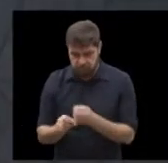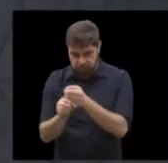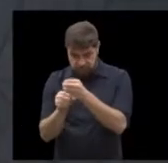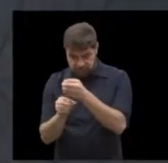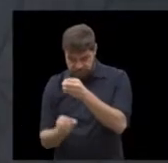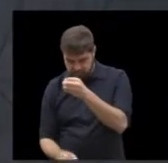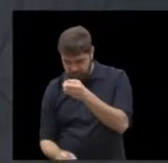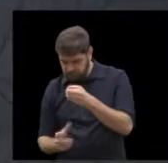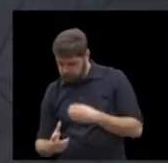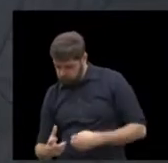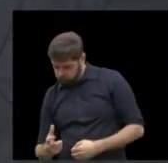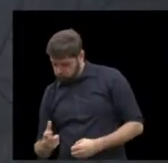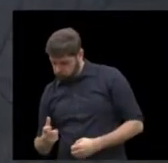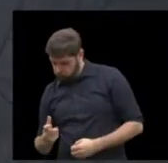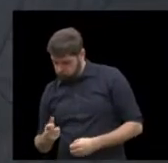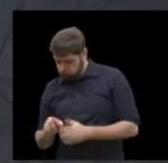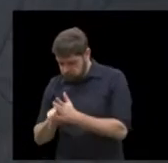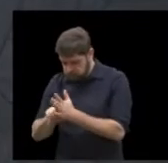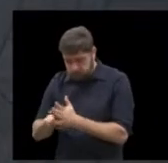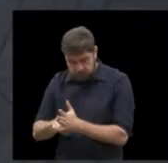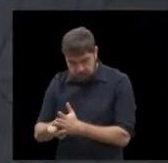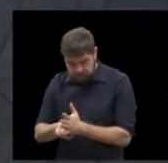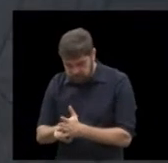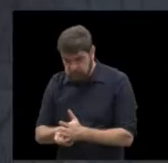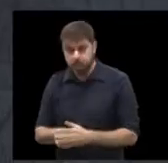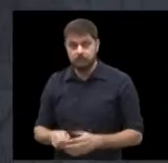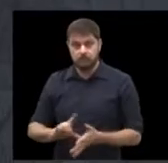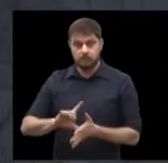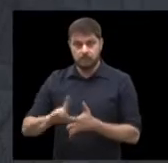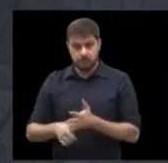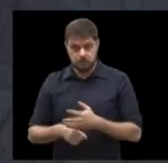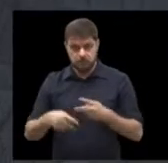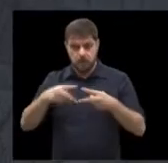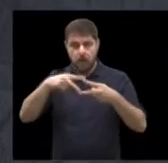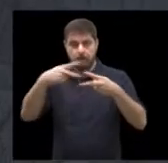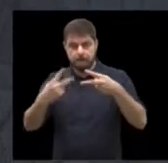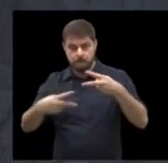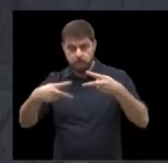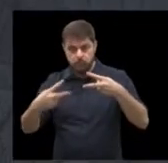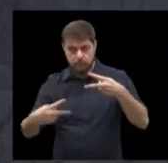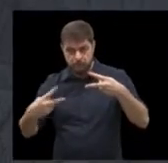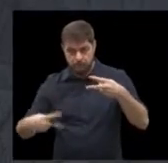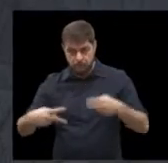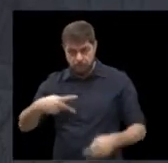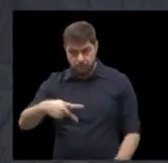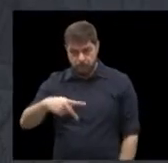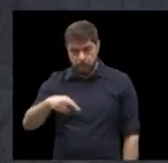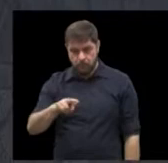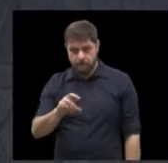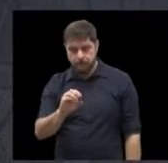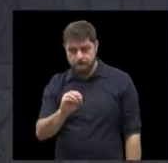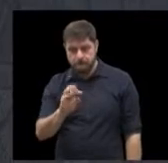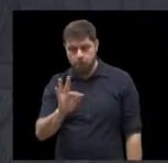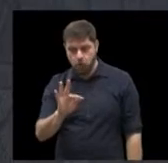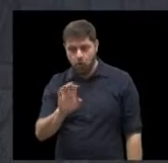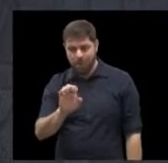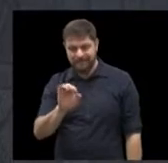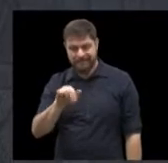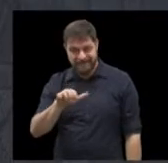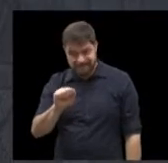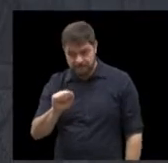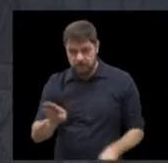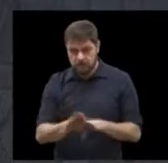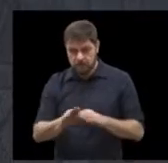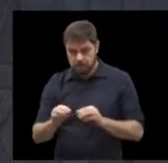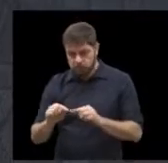a quantidade dessas células. E a proteína também sobe, o nível de proteína no líquor